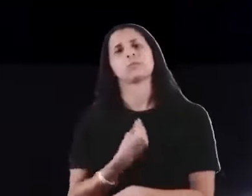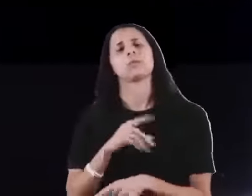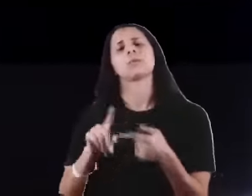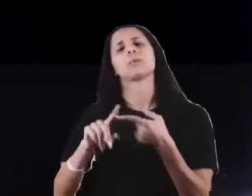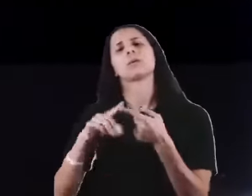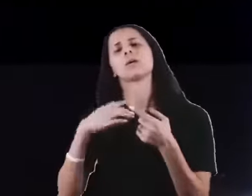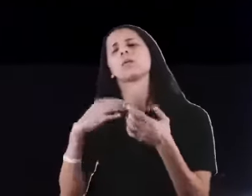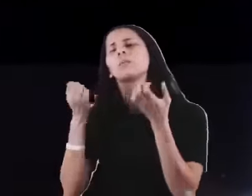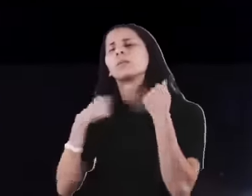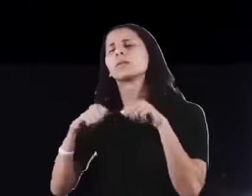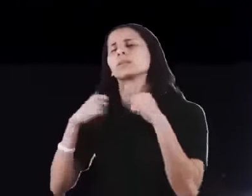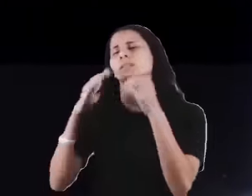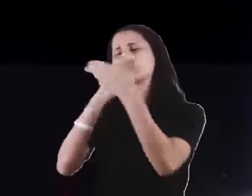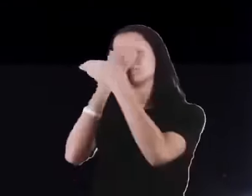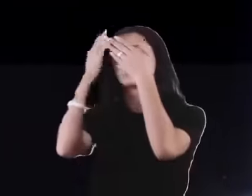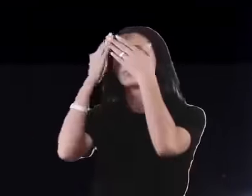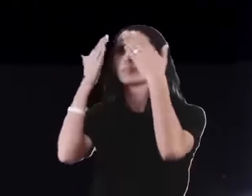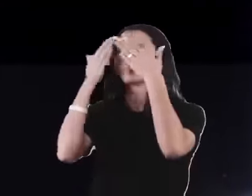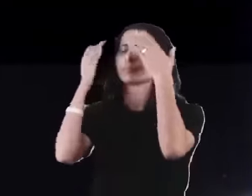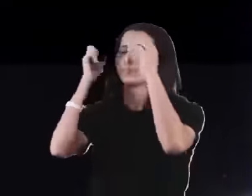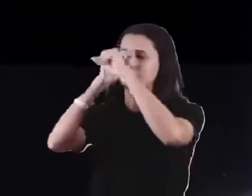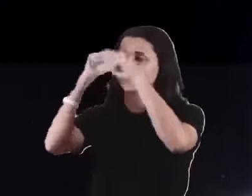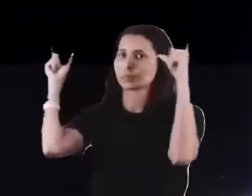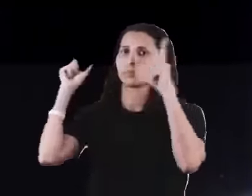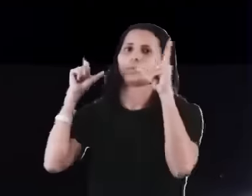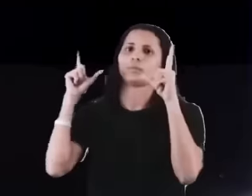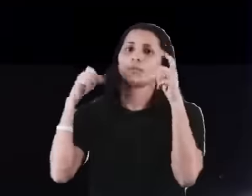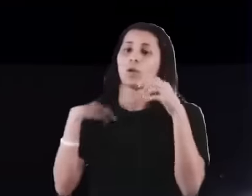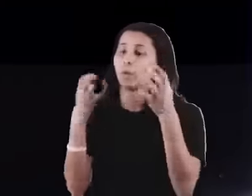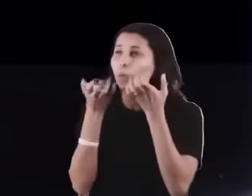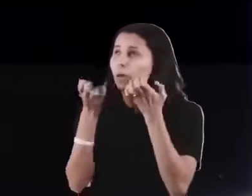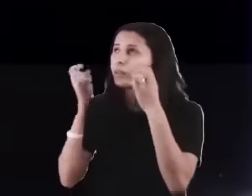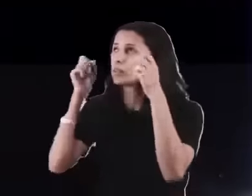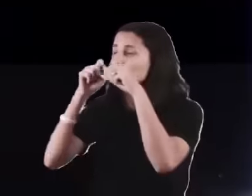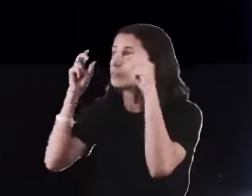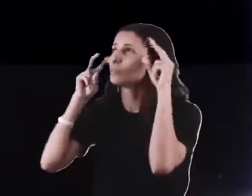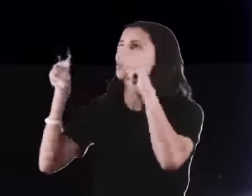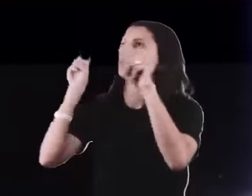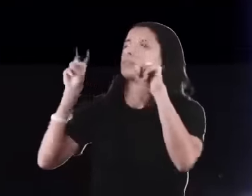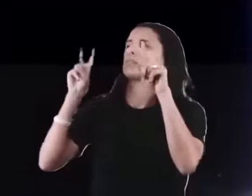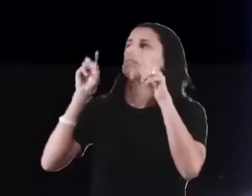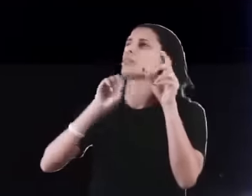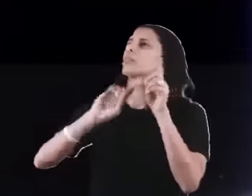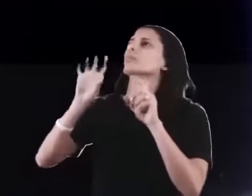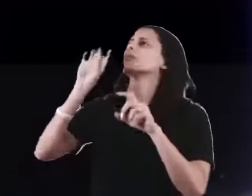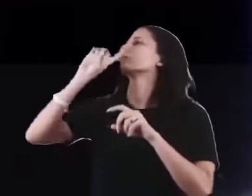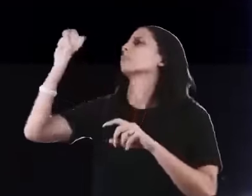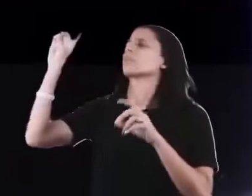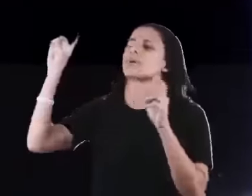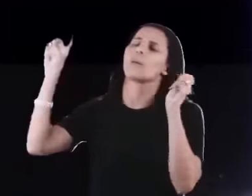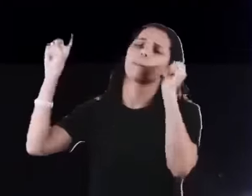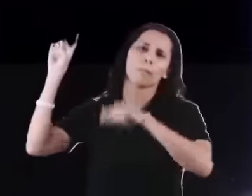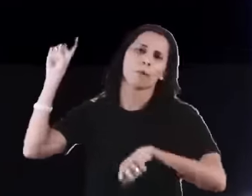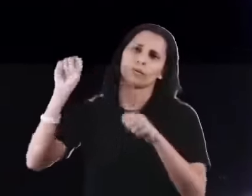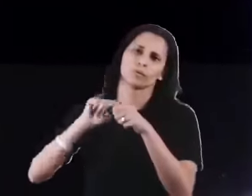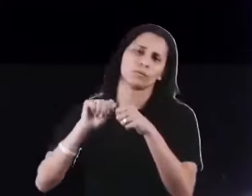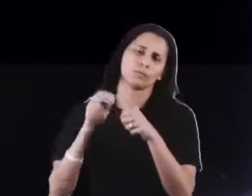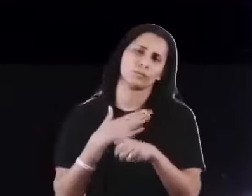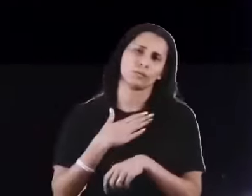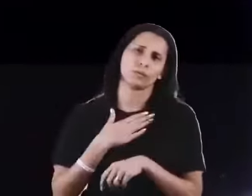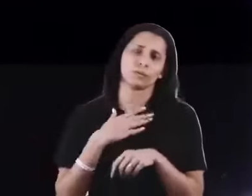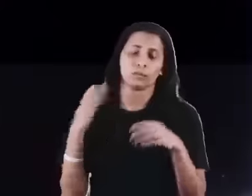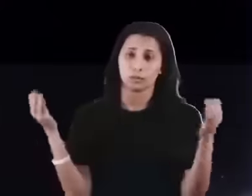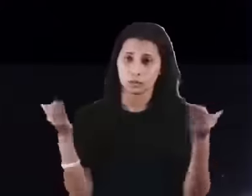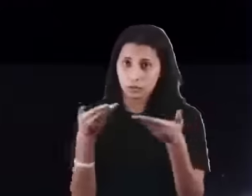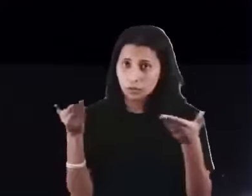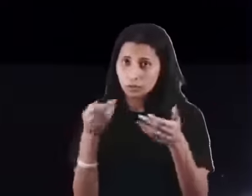descoberta dos meus olhos eu quero enxergar aquilo que só Deus pode me dar e fazer para ver se ele é hoje sua hora agora você